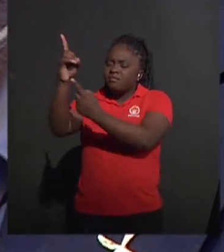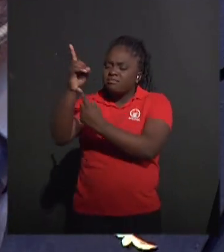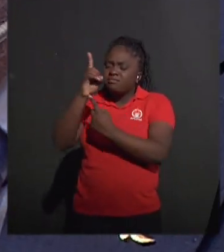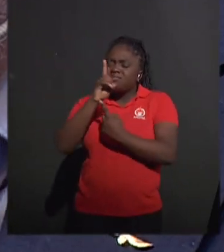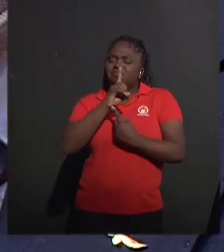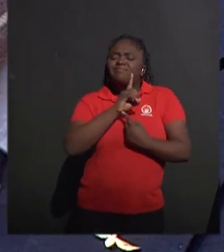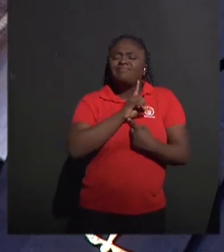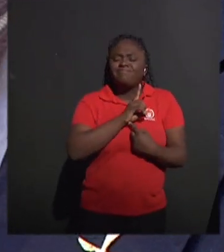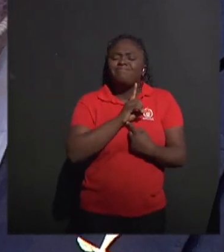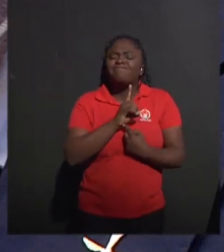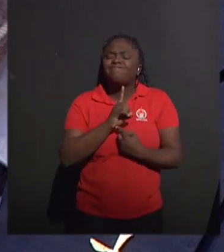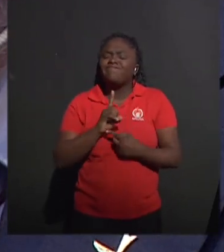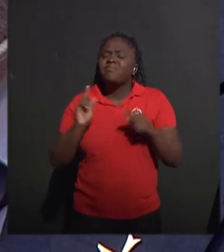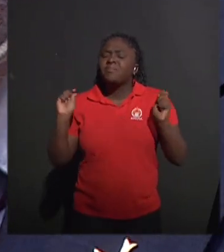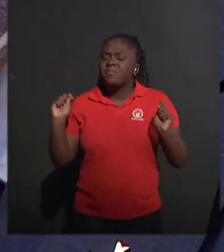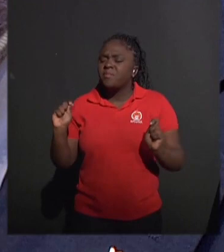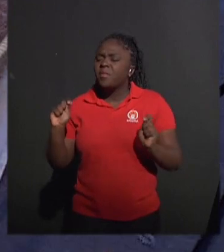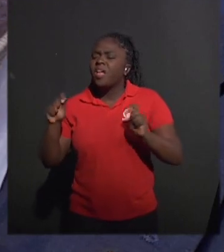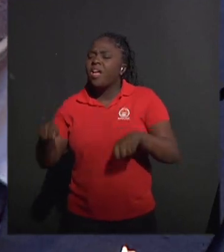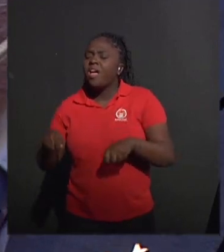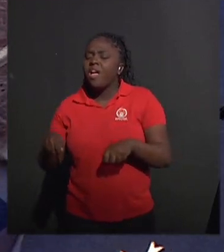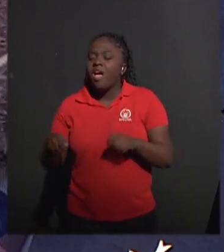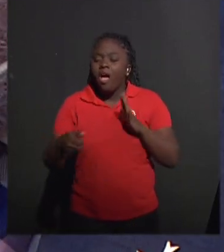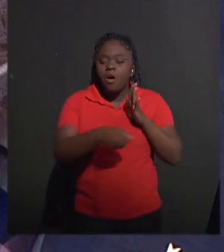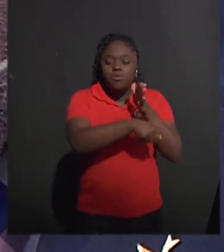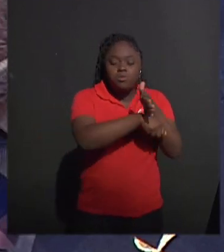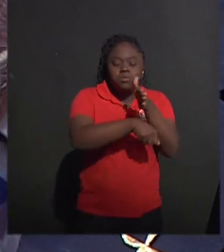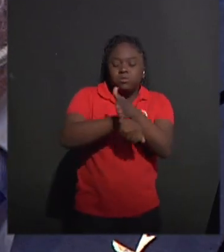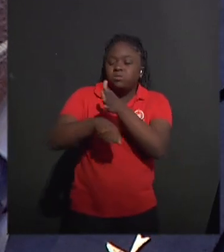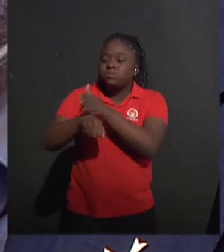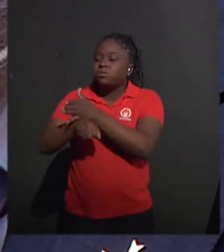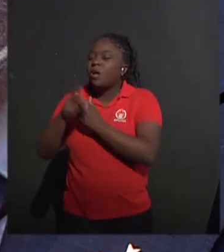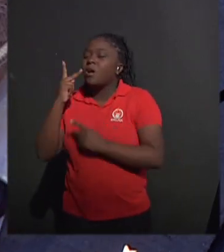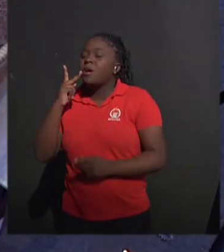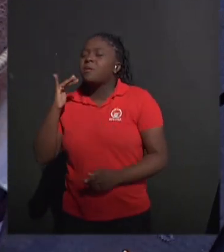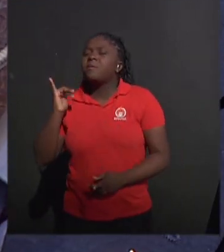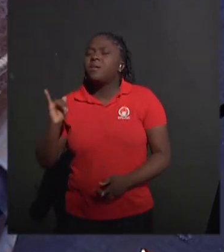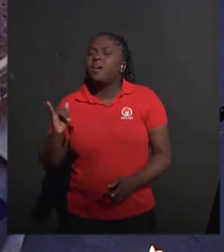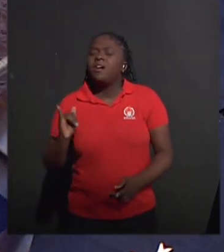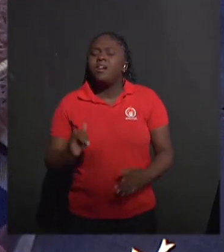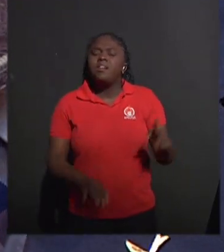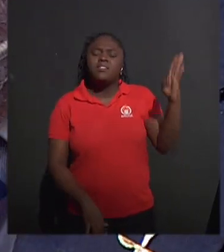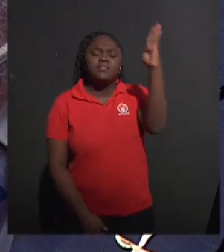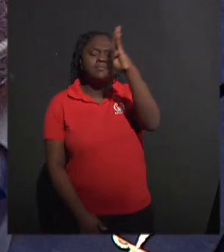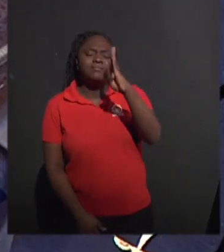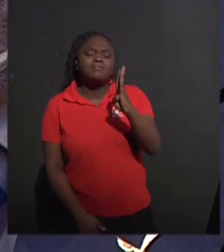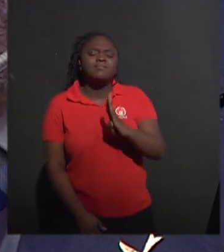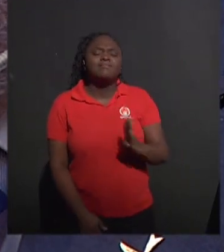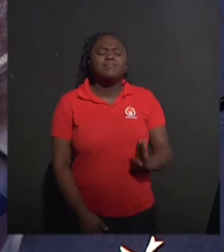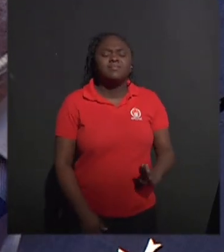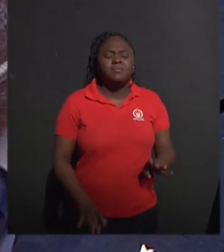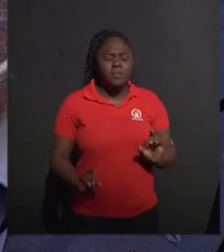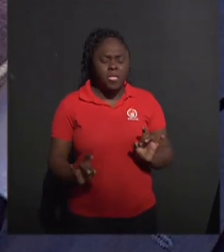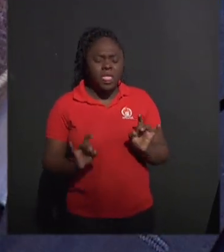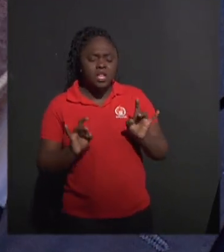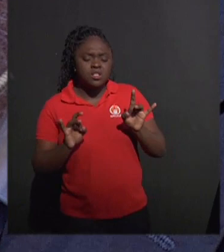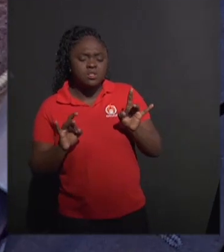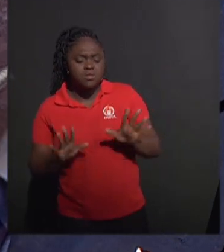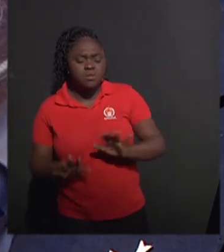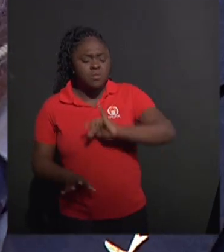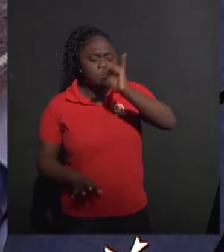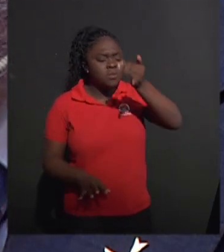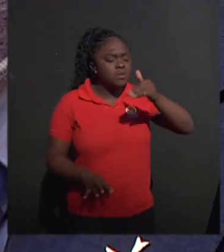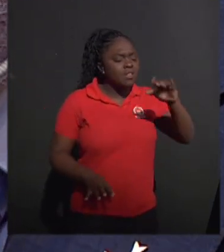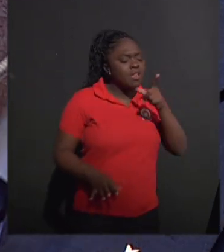intervenção, Senhor, que venha a Tua intervenção, Pai, Senhor, para que a nossa terra, não apenas, ó Pai, montanhas,